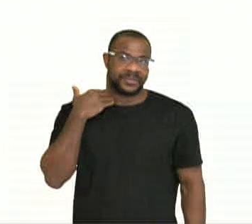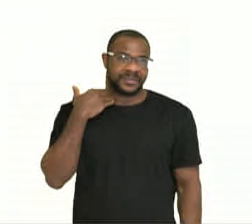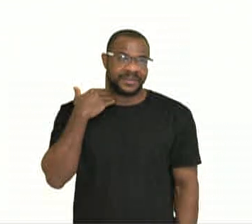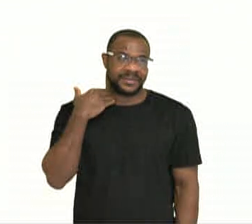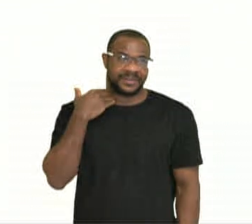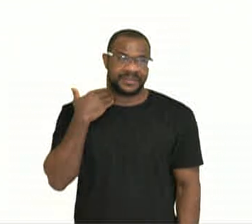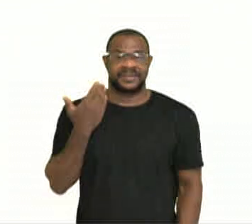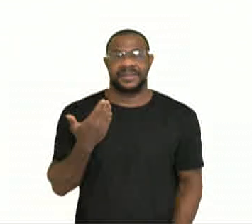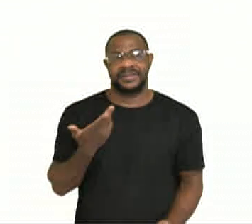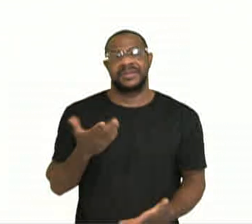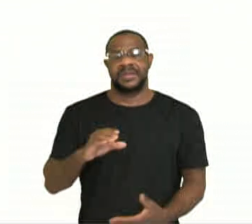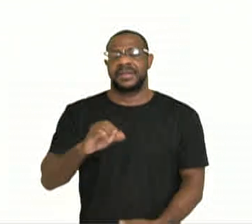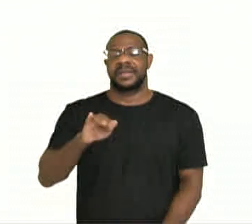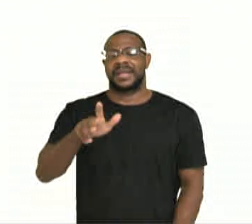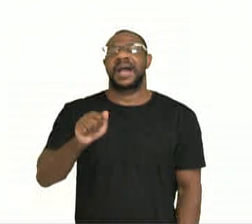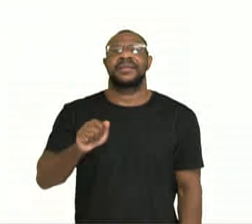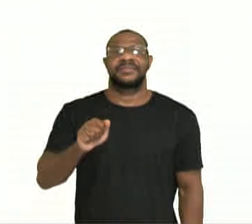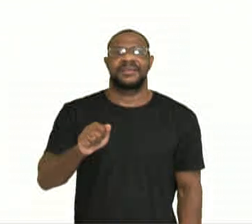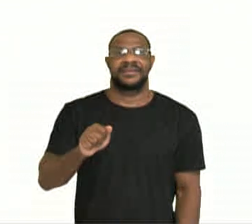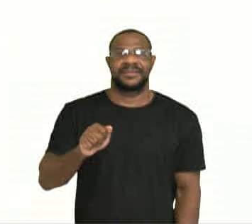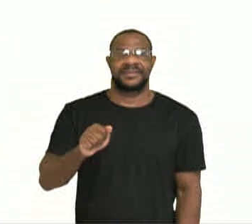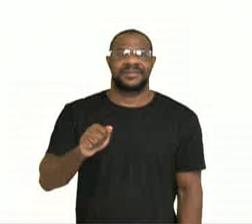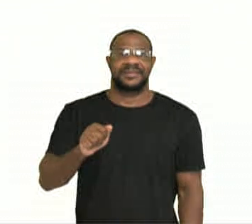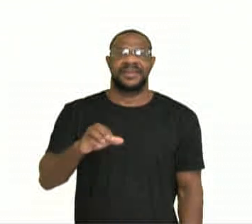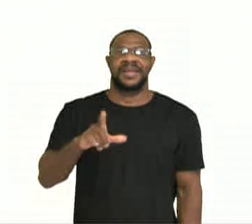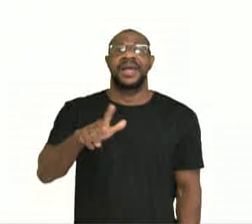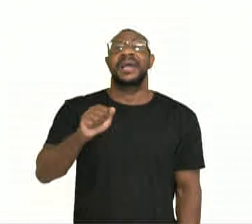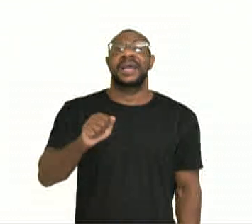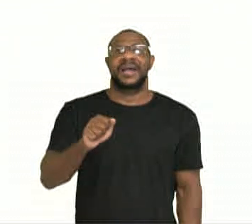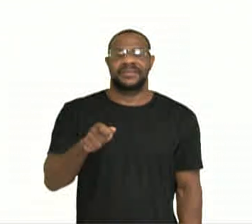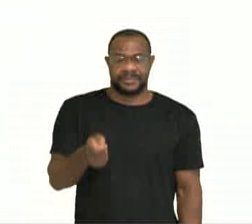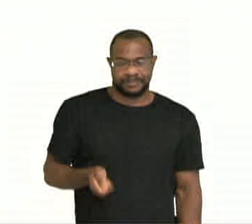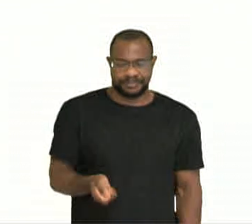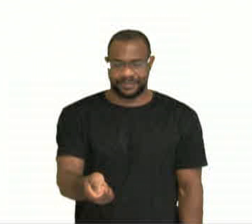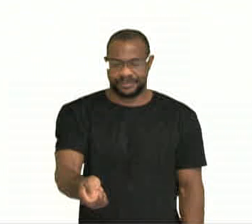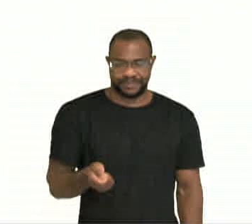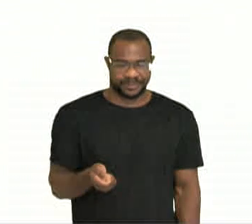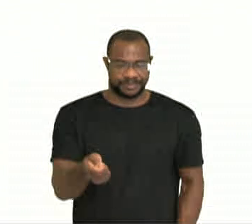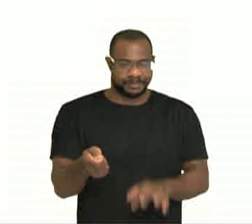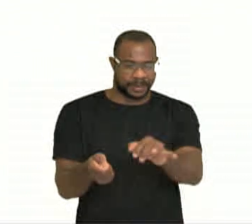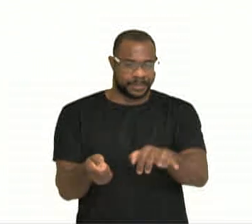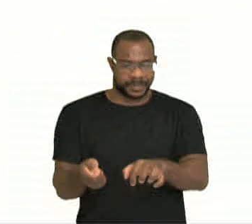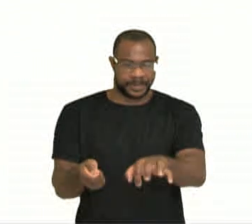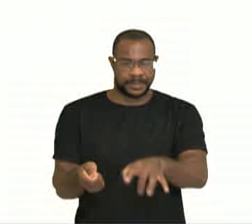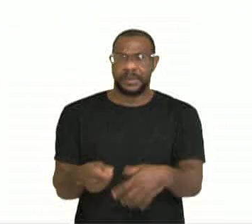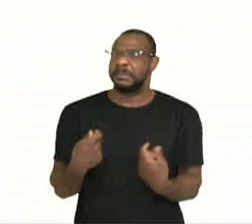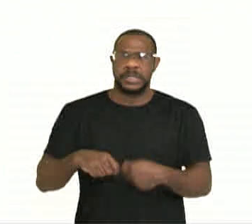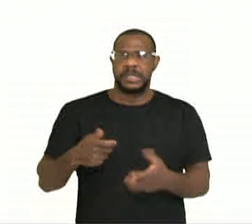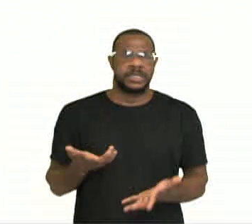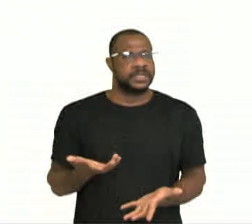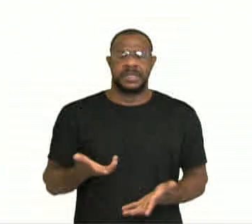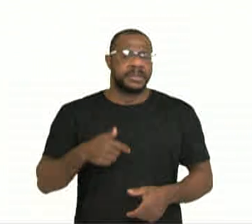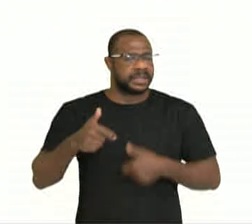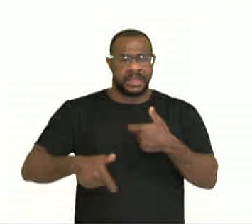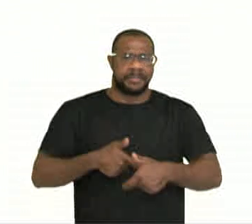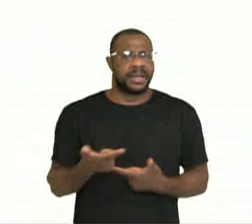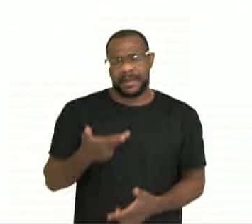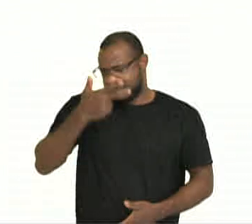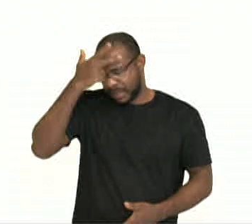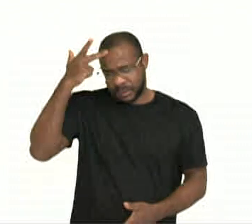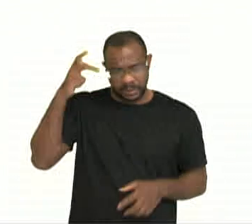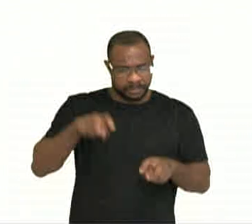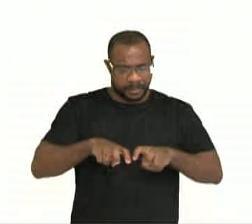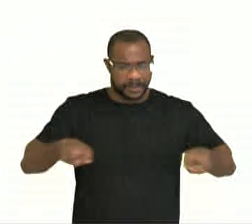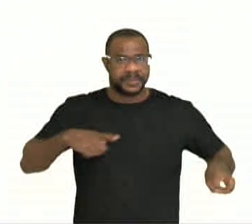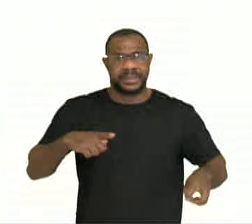ali várias funções, né? Então, não há mais a necessidade de um grande volume de pessoas para fazer aquele trabalho, porque